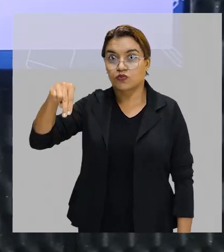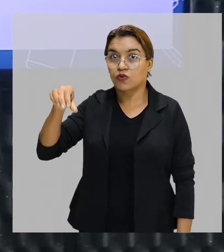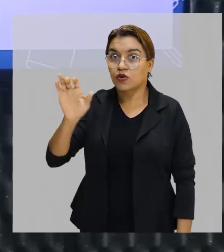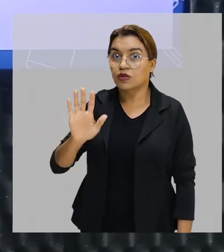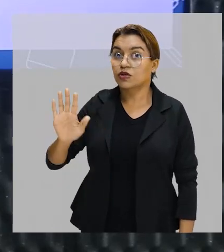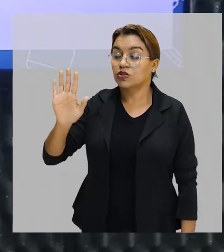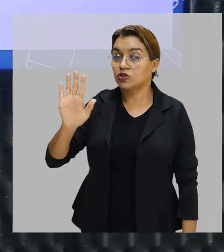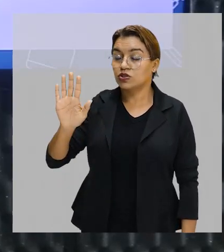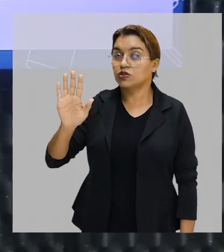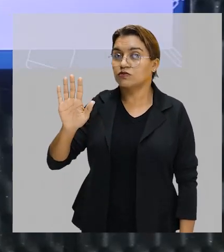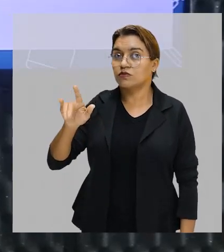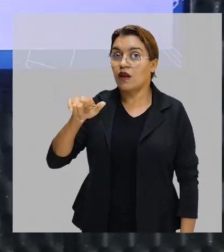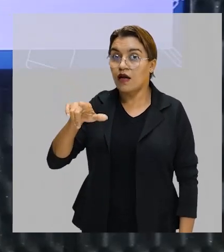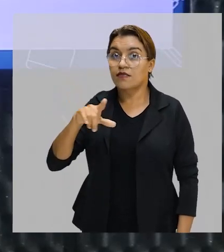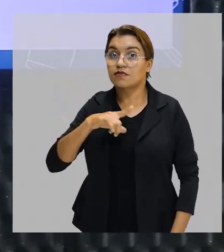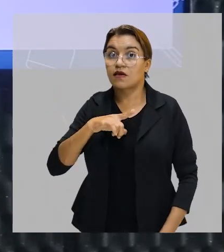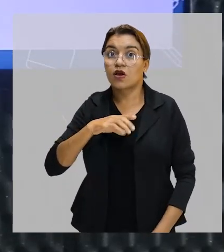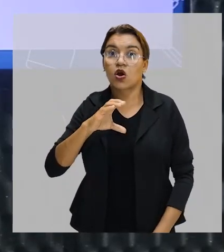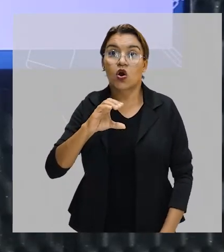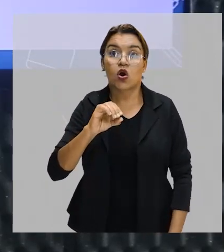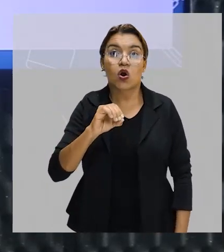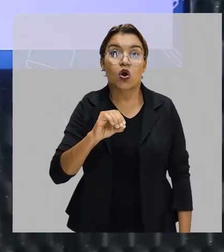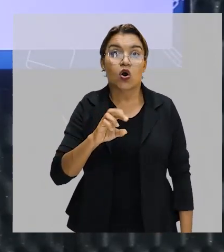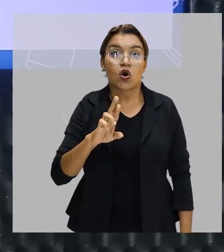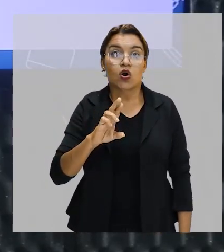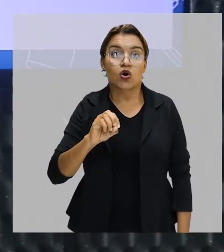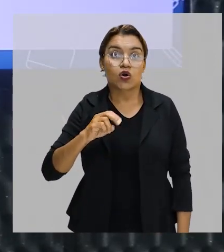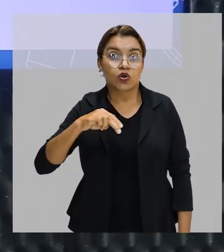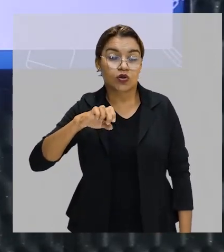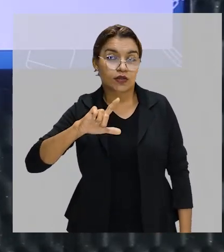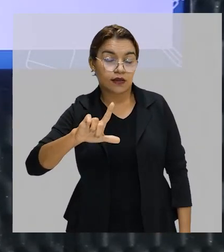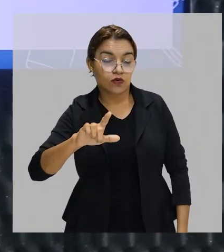ali o coronel,